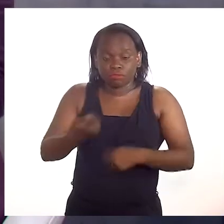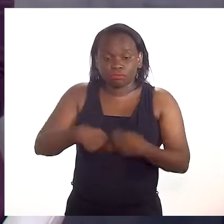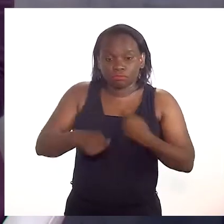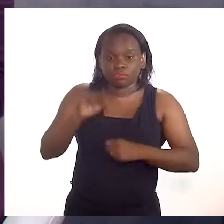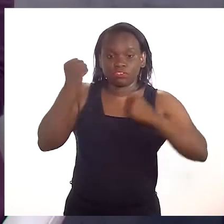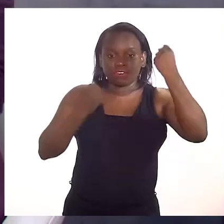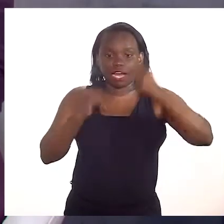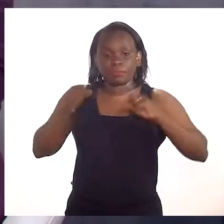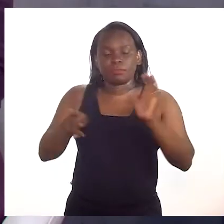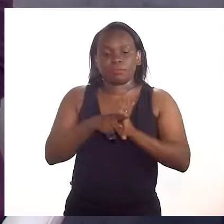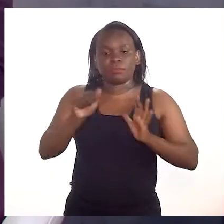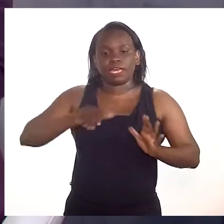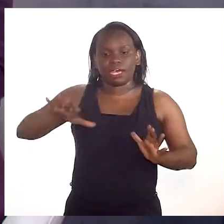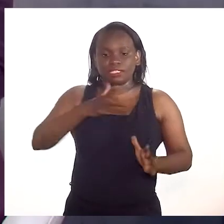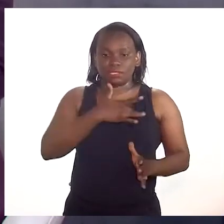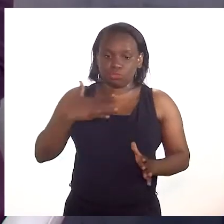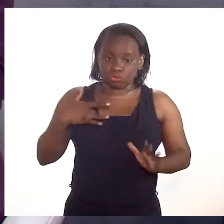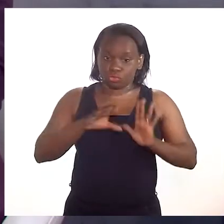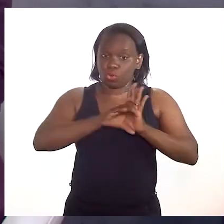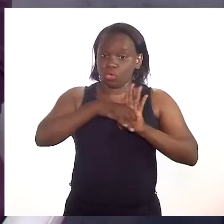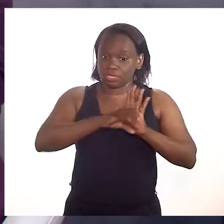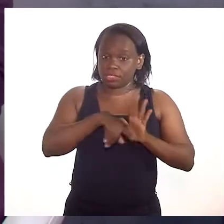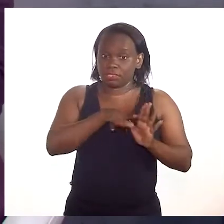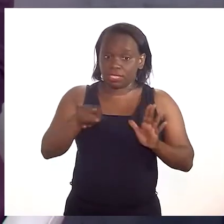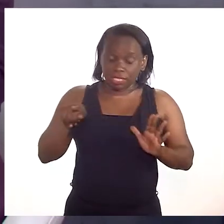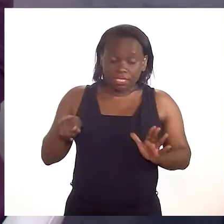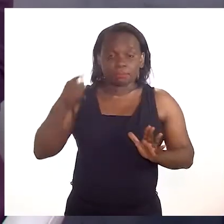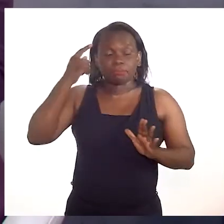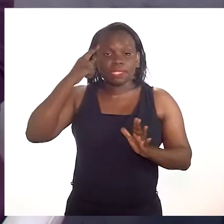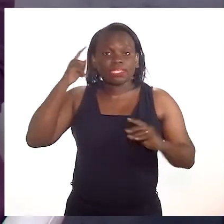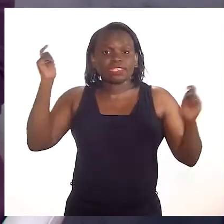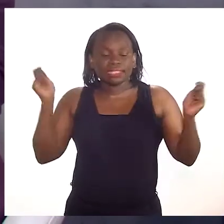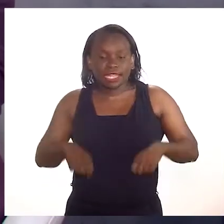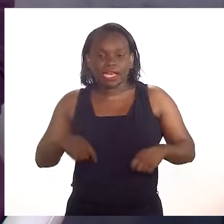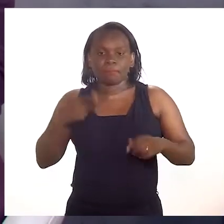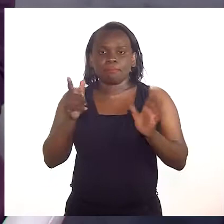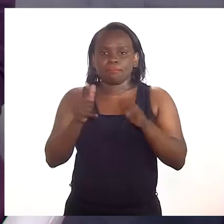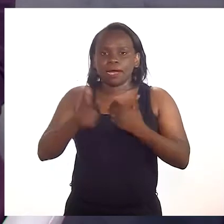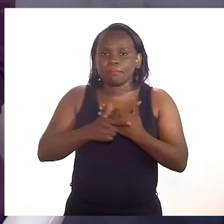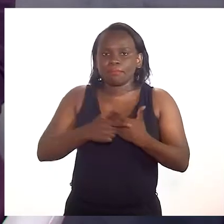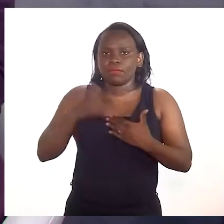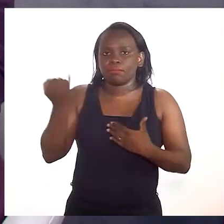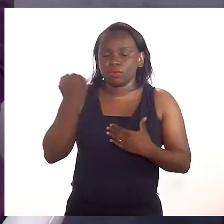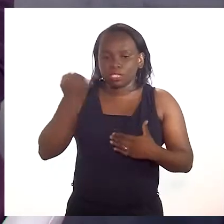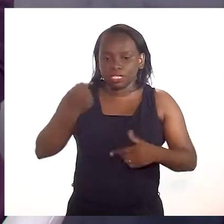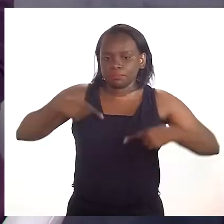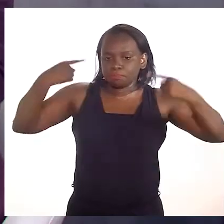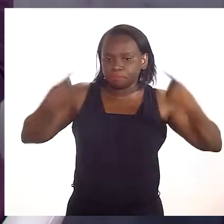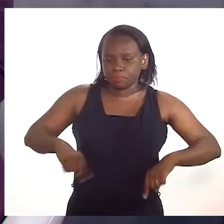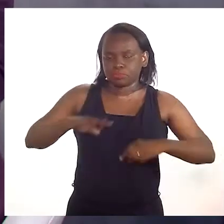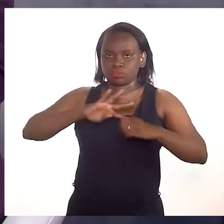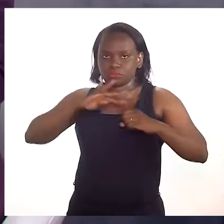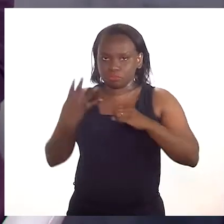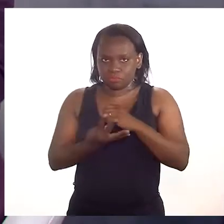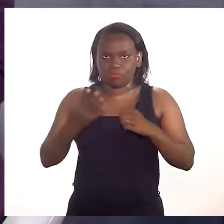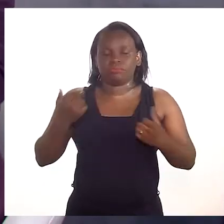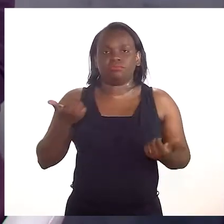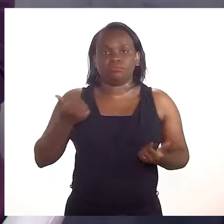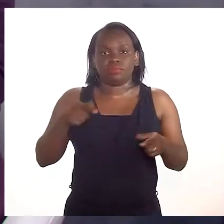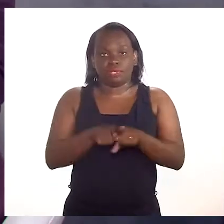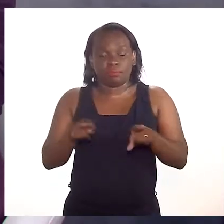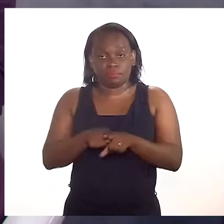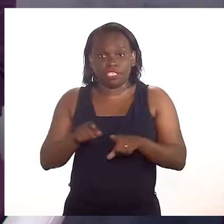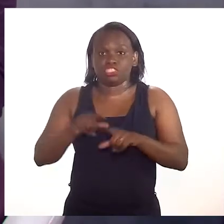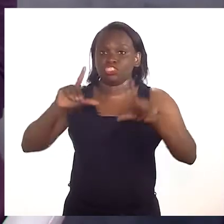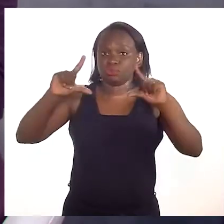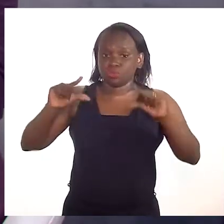complexo econômico industrial da saúde, um conceito que, segundo eles, seria capaz de cumprir um papel importante no enfrentamento à